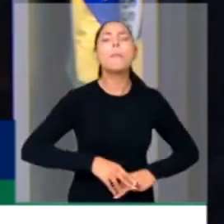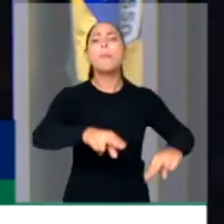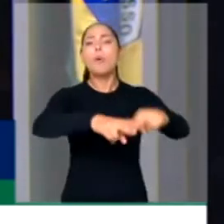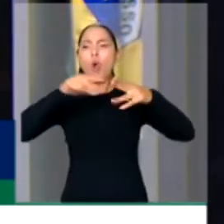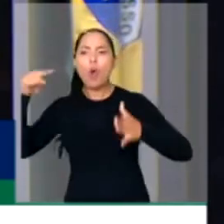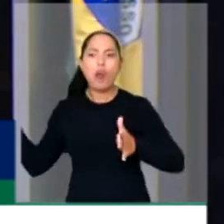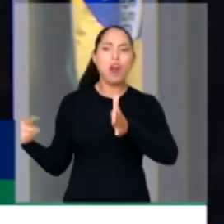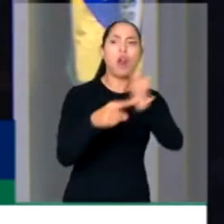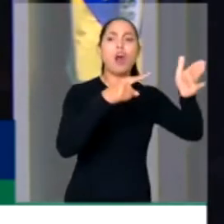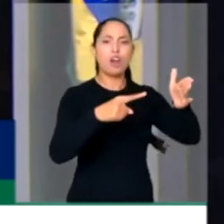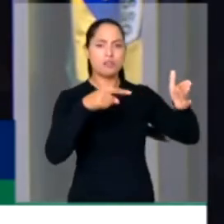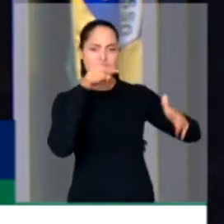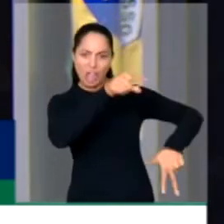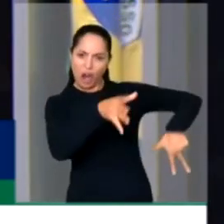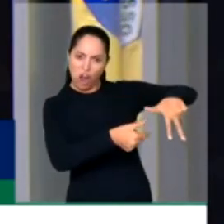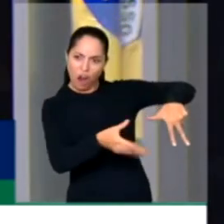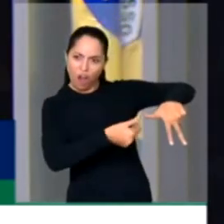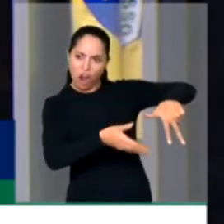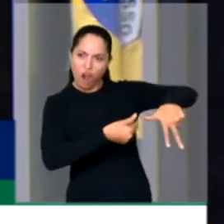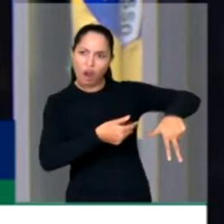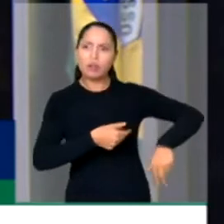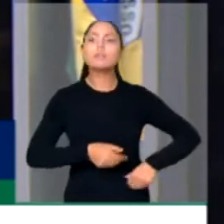denúncia de corrupção.